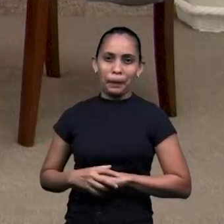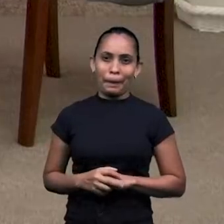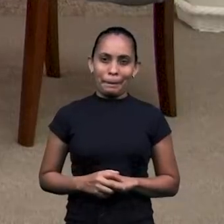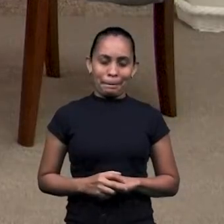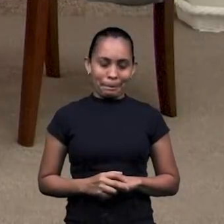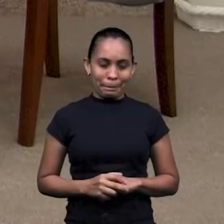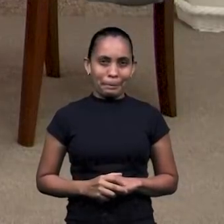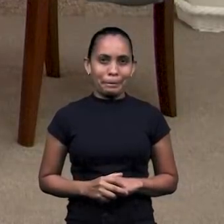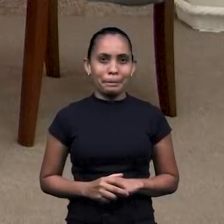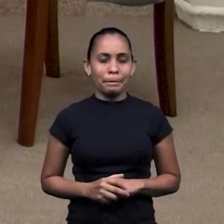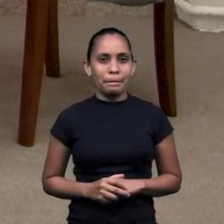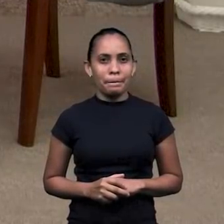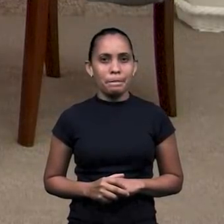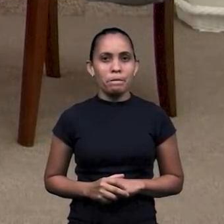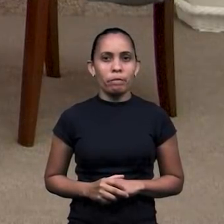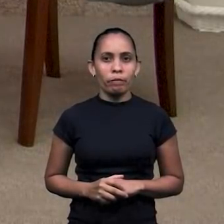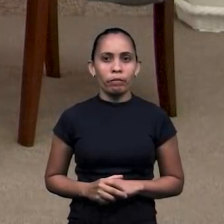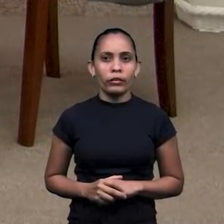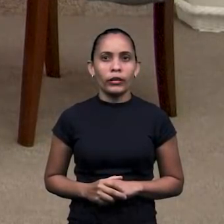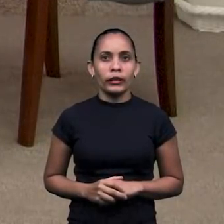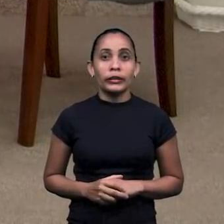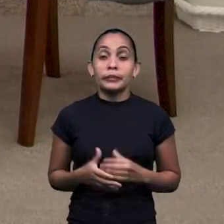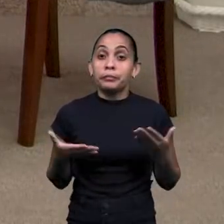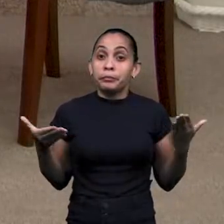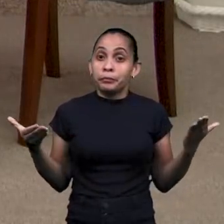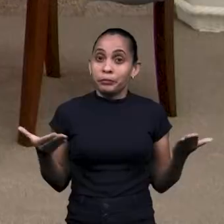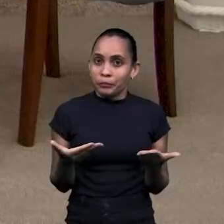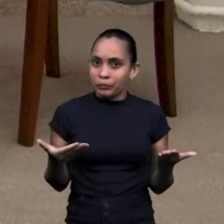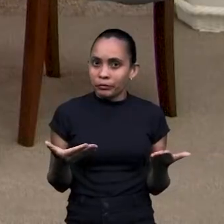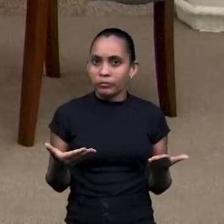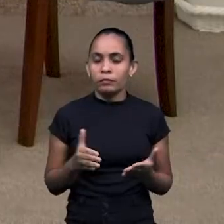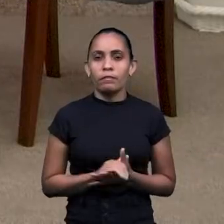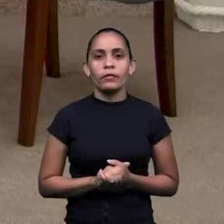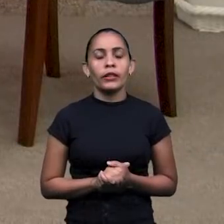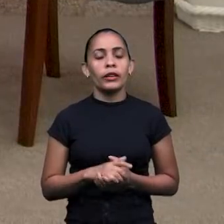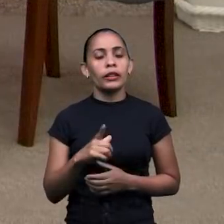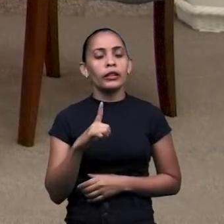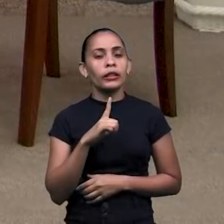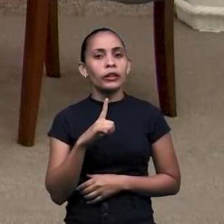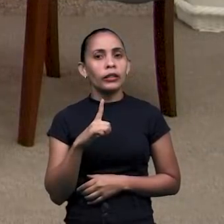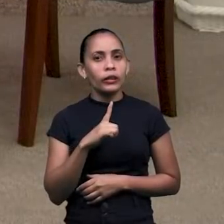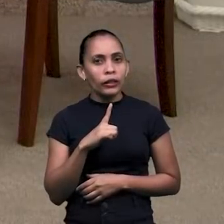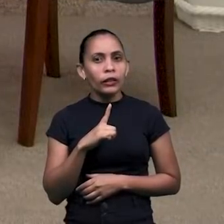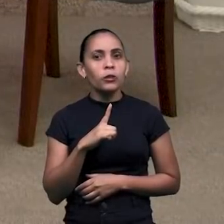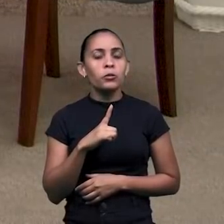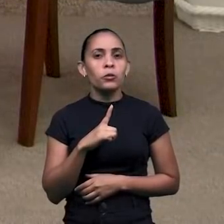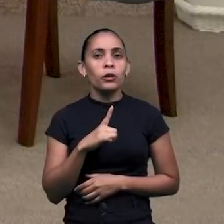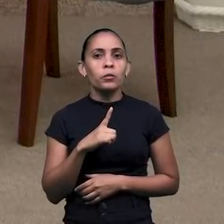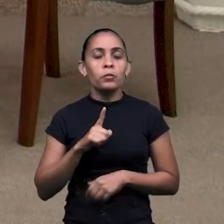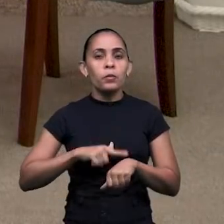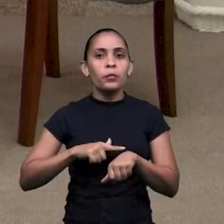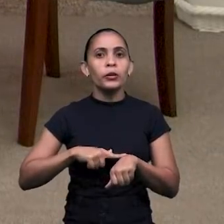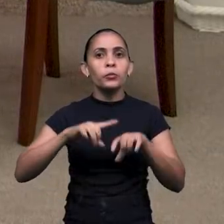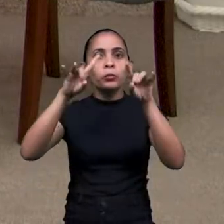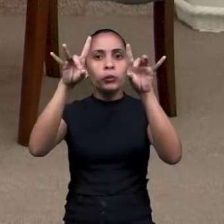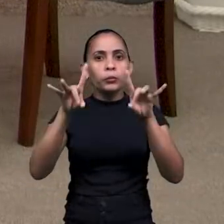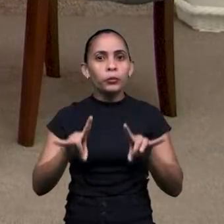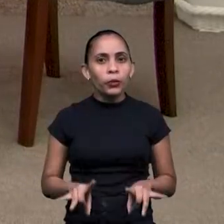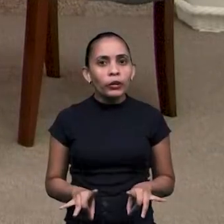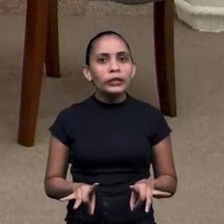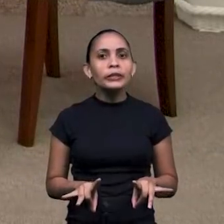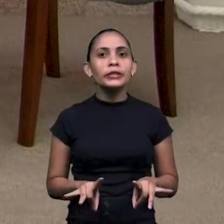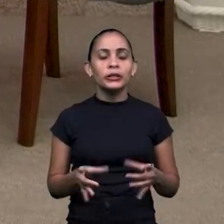o nome do Senhor. Glória a Deus. Nós temos agora um bloco do programa muito interessante, muito importante, que é